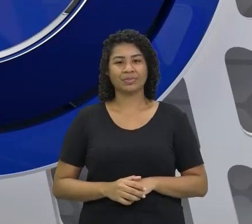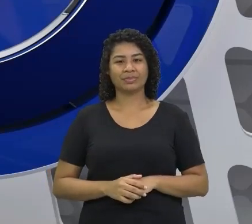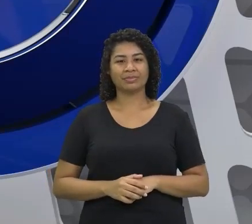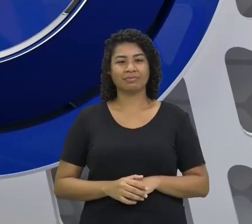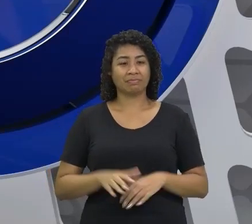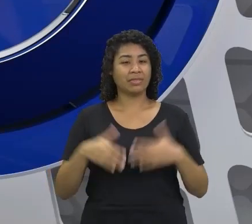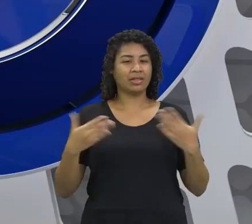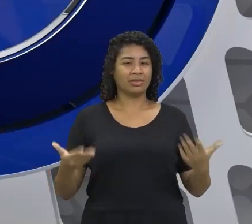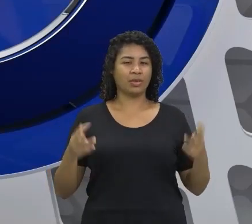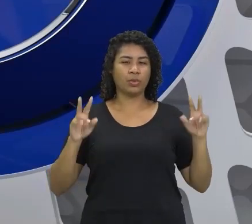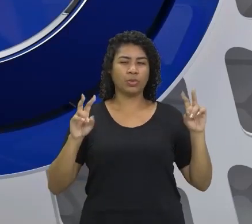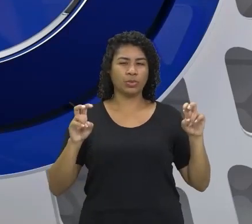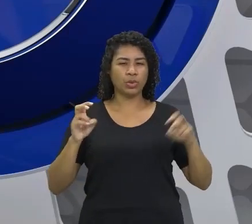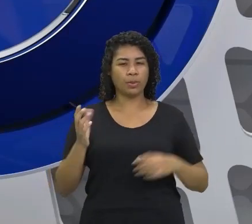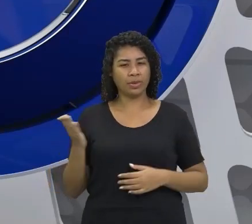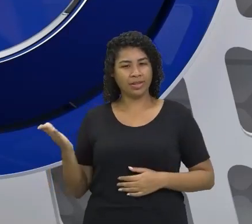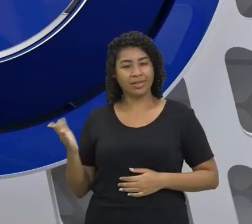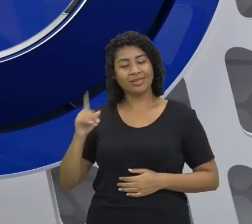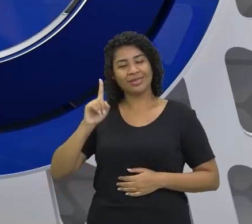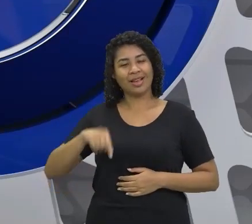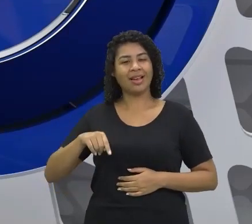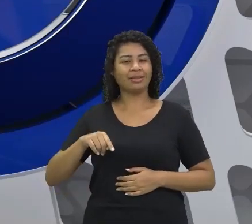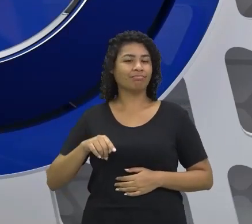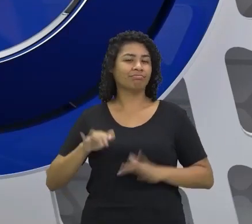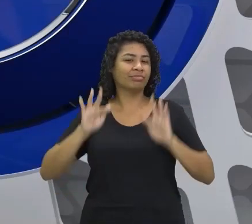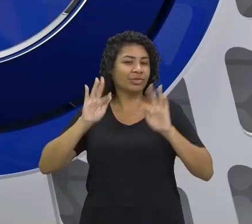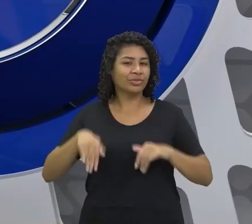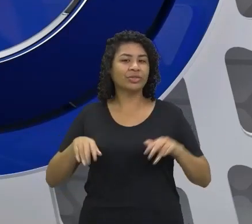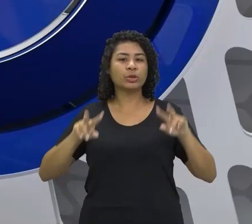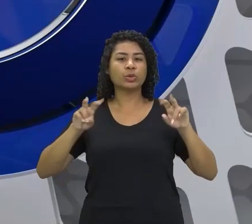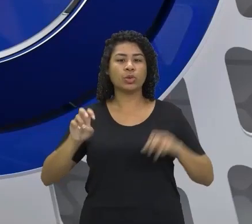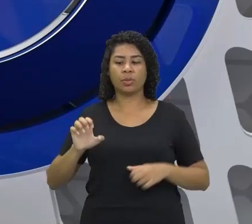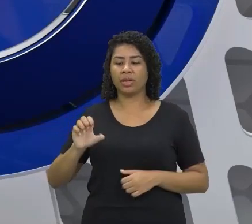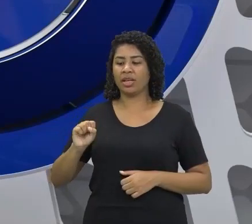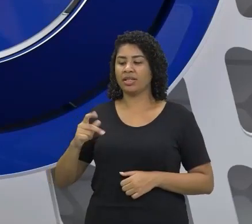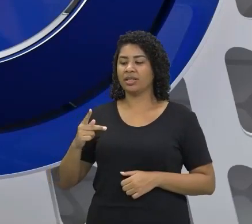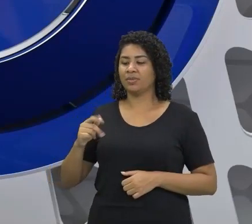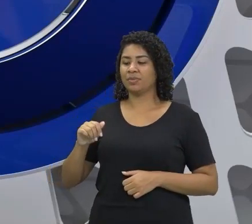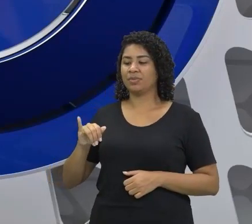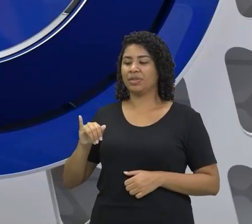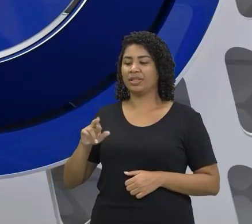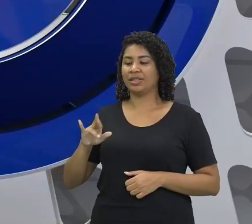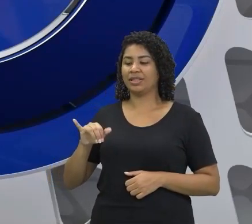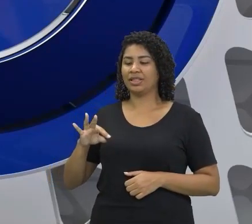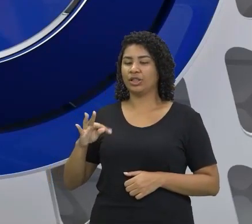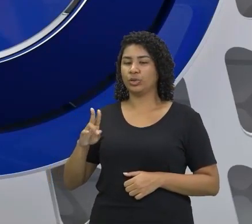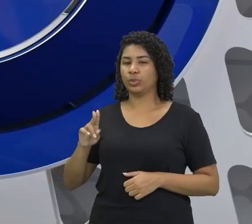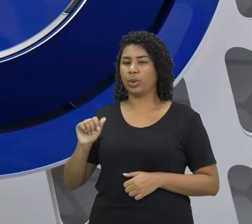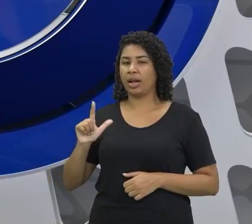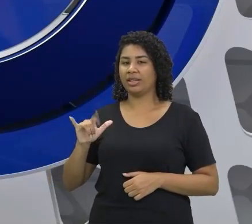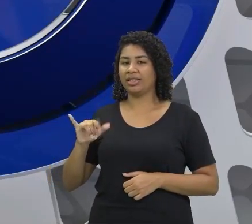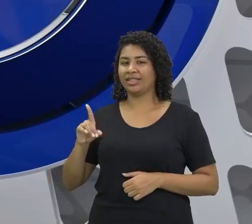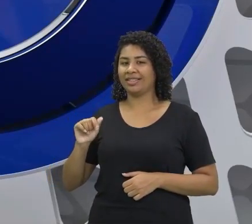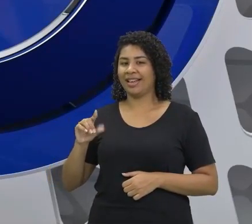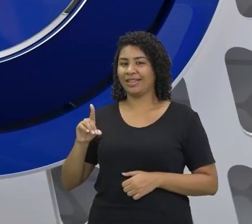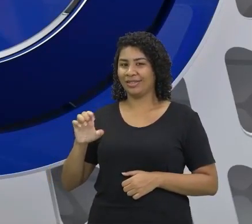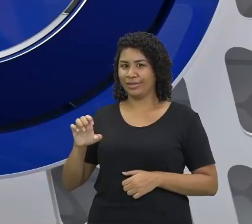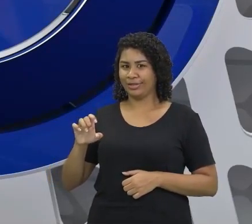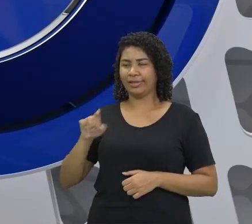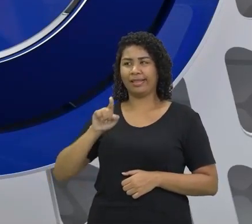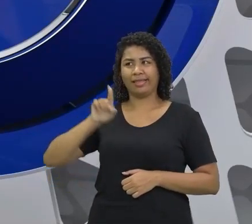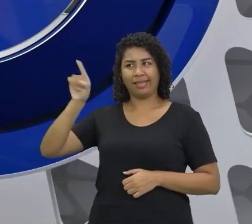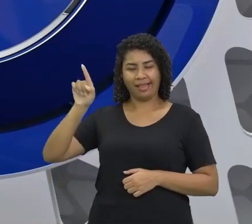essa parte é o que eu tinha para falar sobre a espiritualidade africana. Agora eu vou te pedir para fazer uma